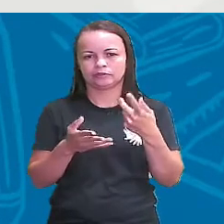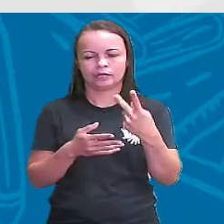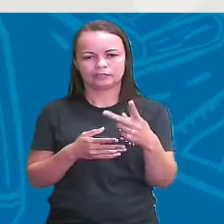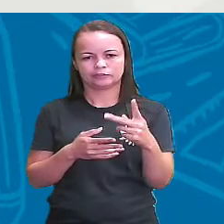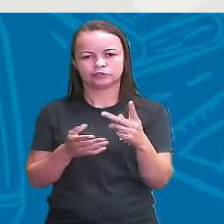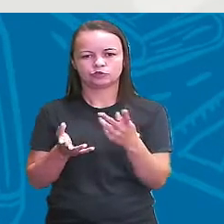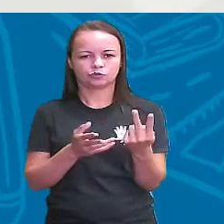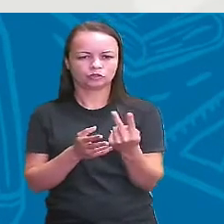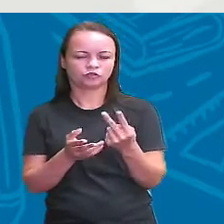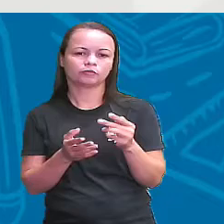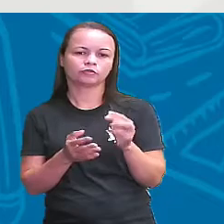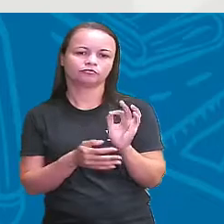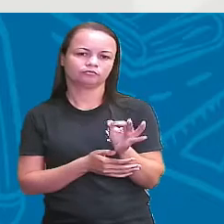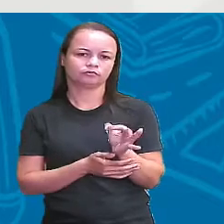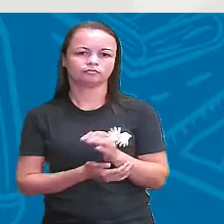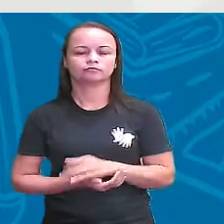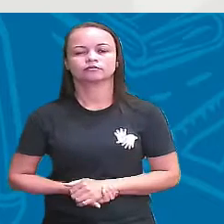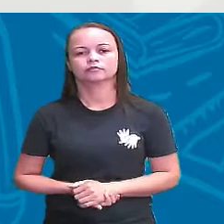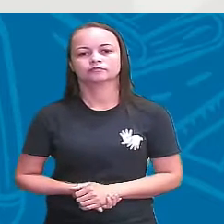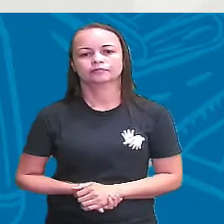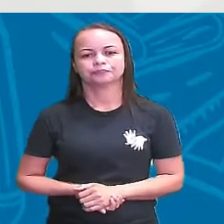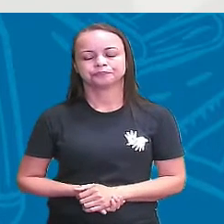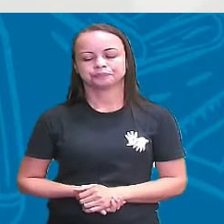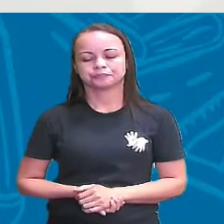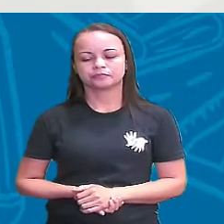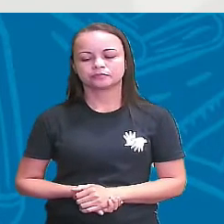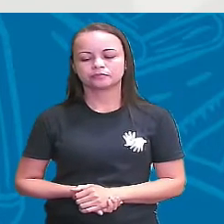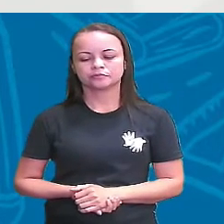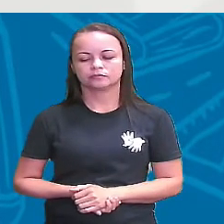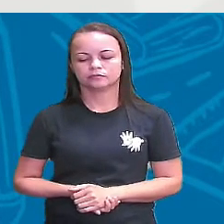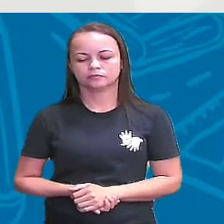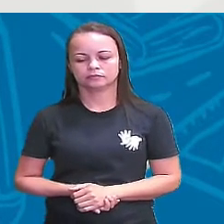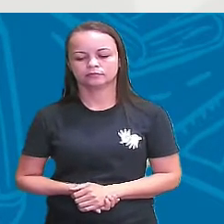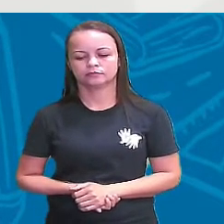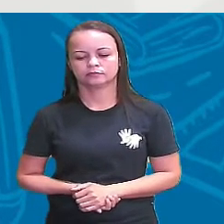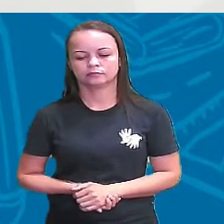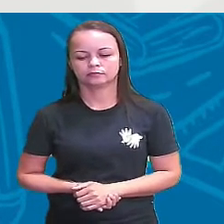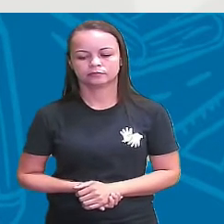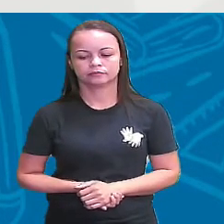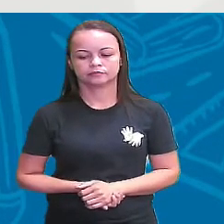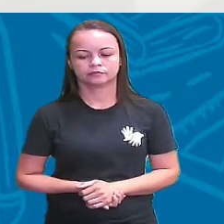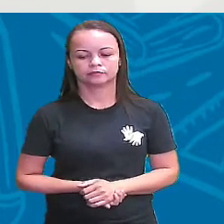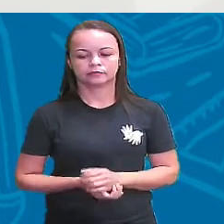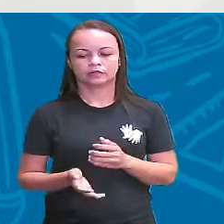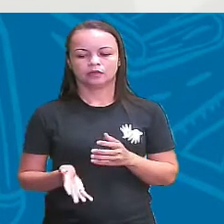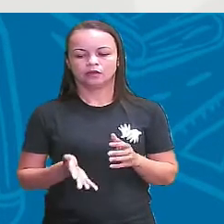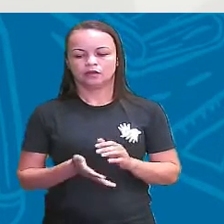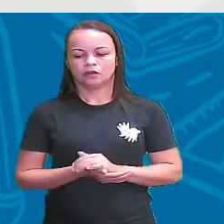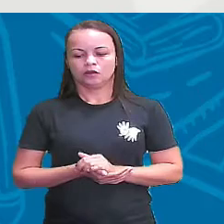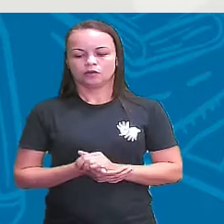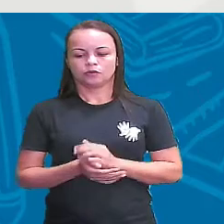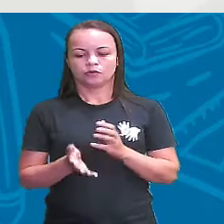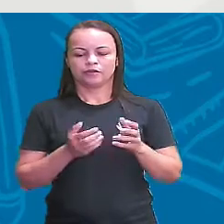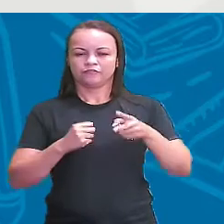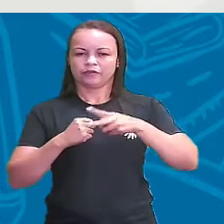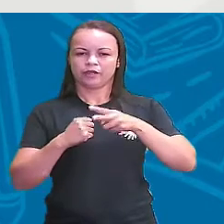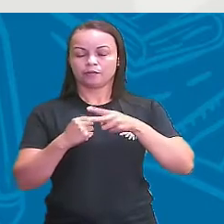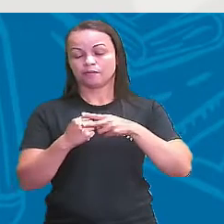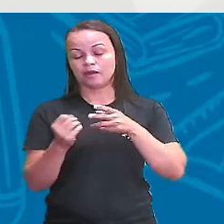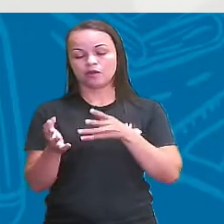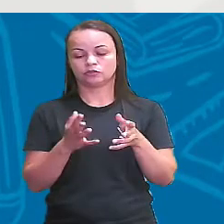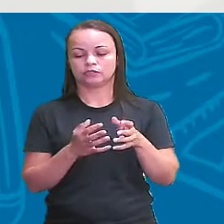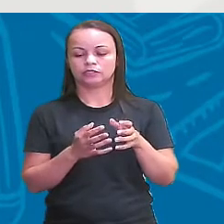estão corretas. Com perífrase verbal de infinitivo ou de